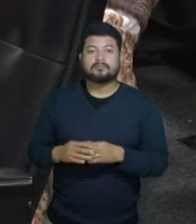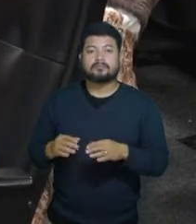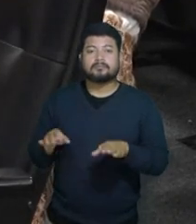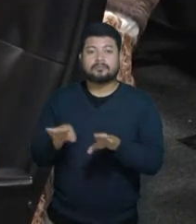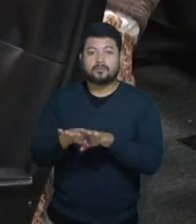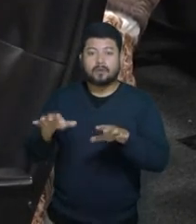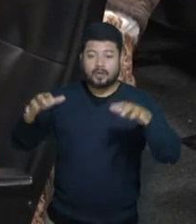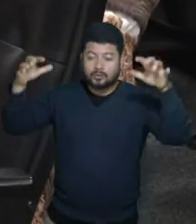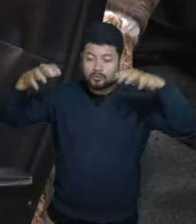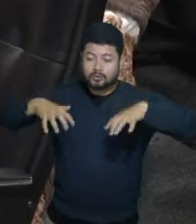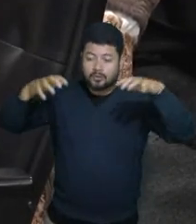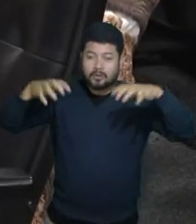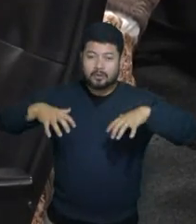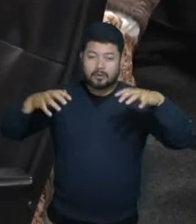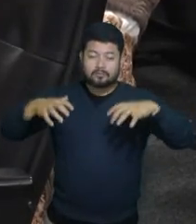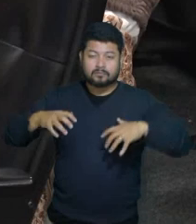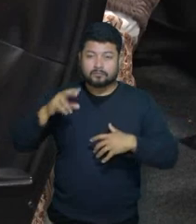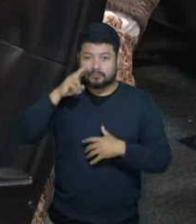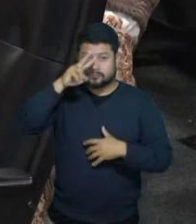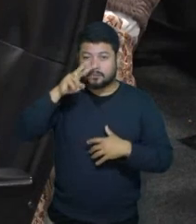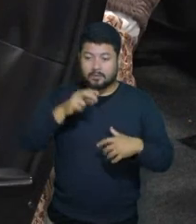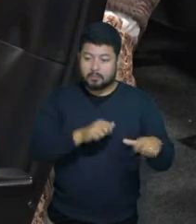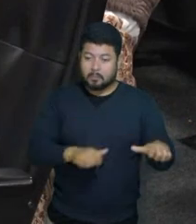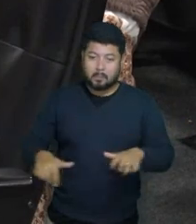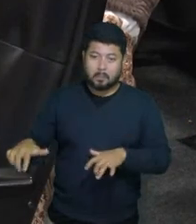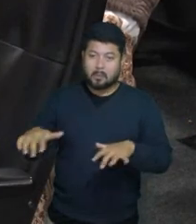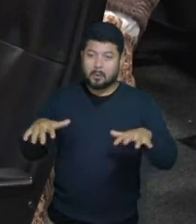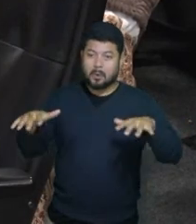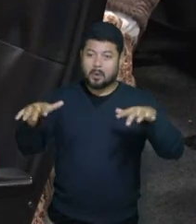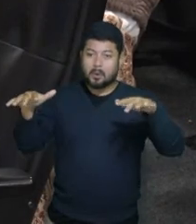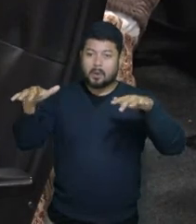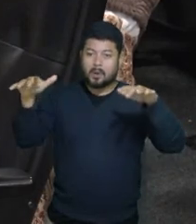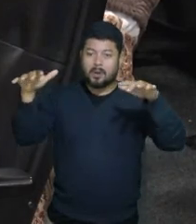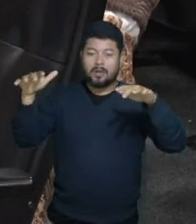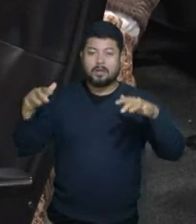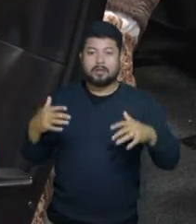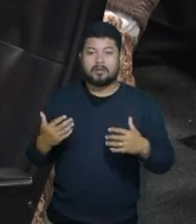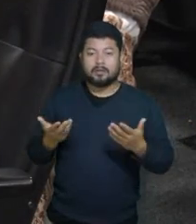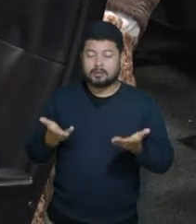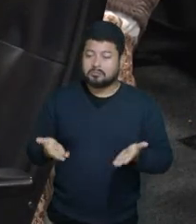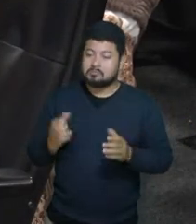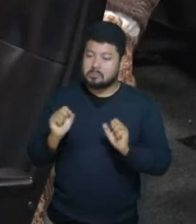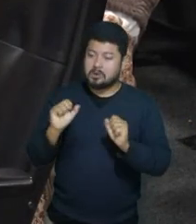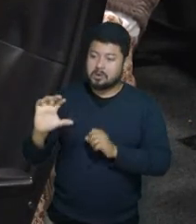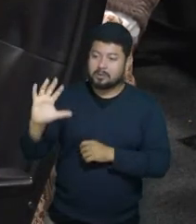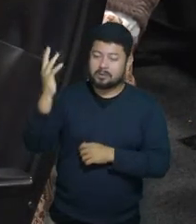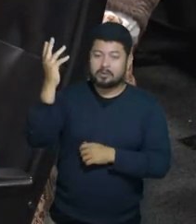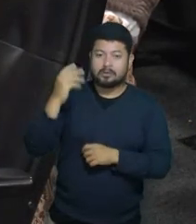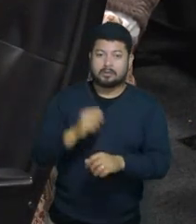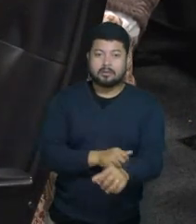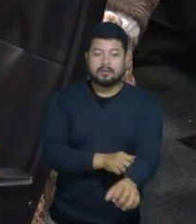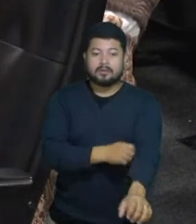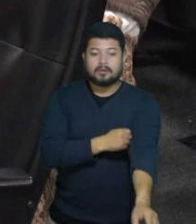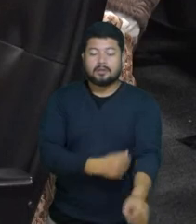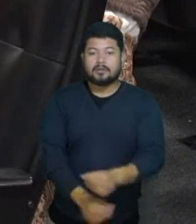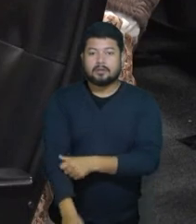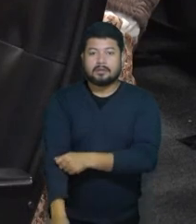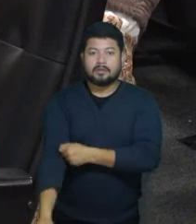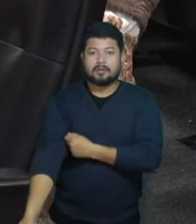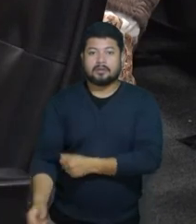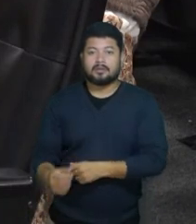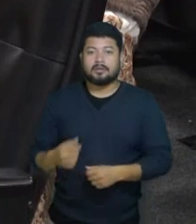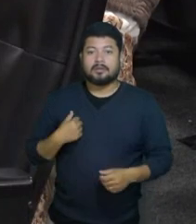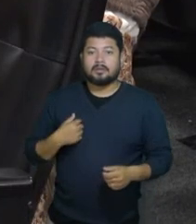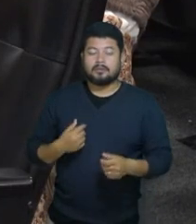quando chove muito, chega a dessalinizar ali a Bahia, então dá esse impacto, mas assim, ele é também uma estratégia, né,